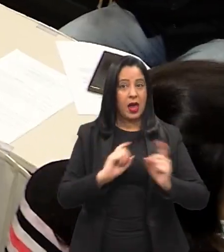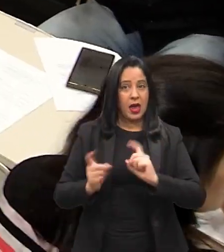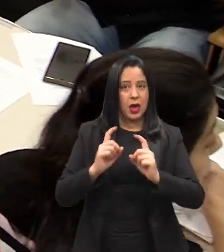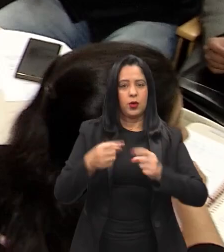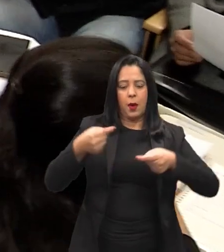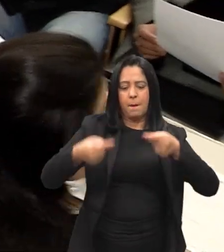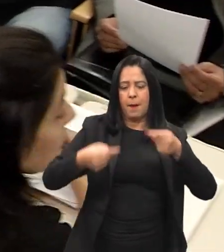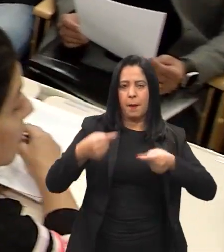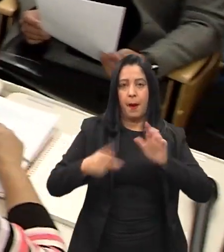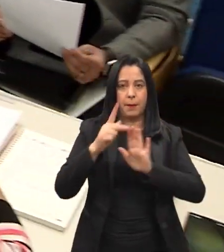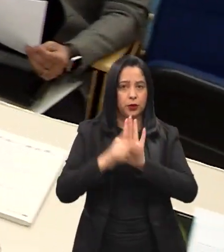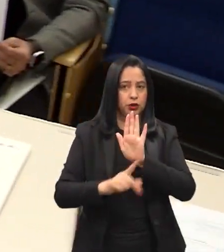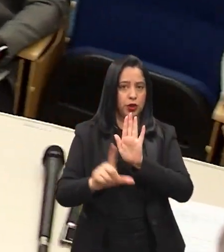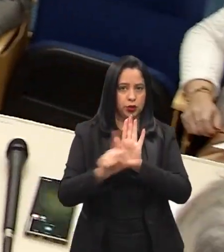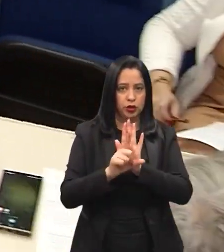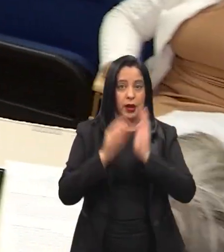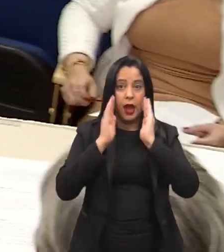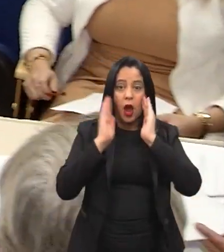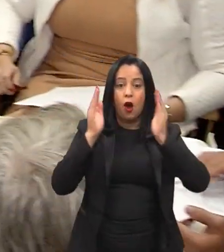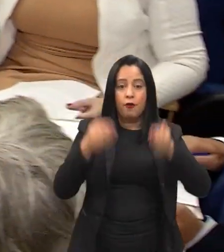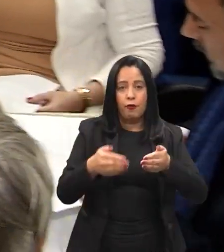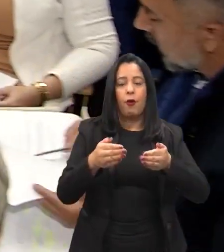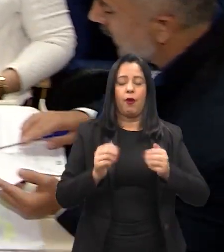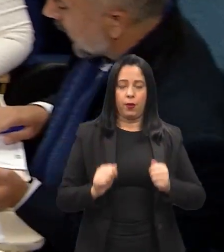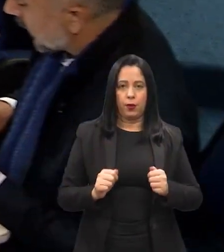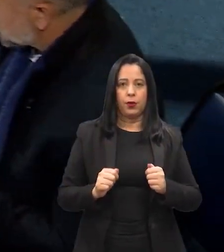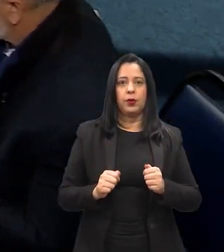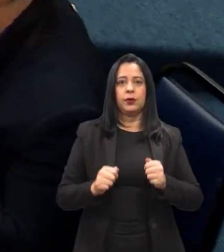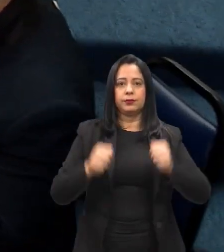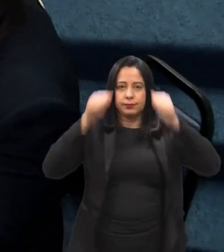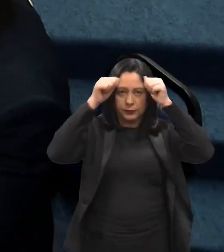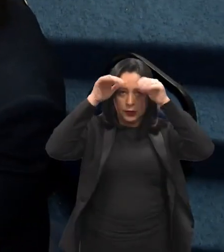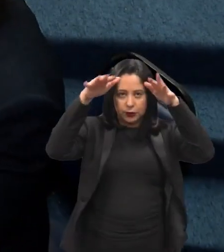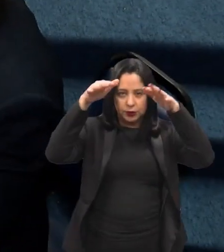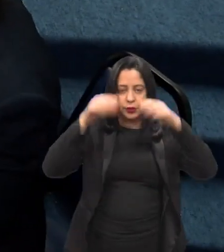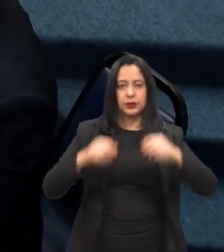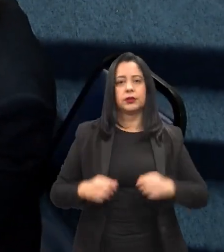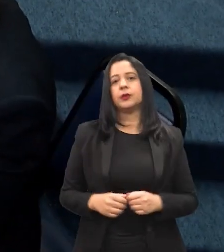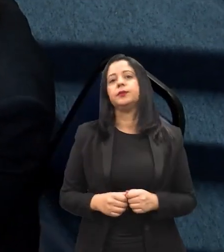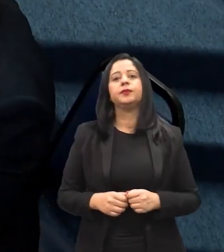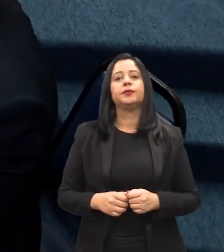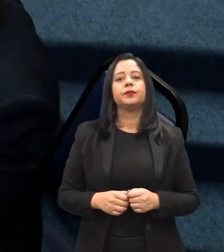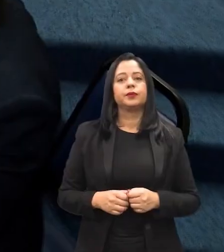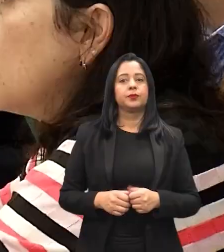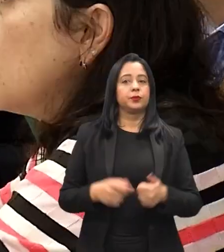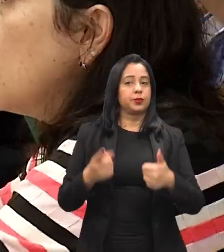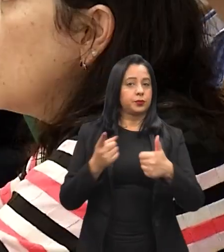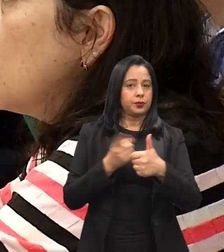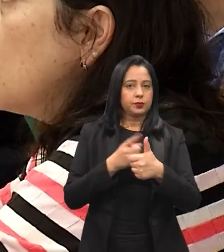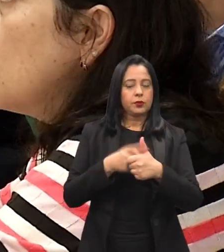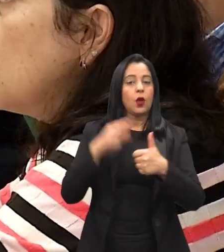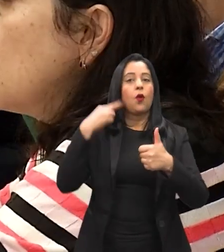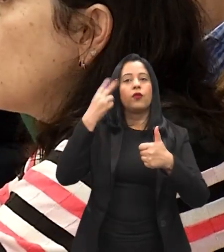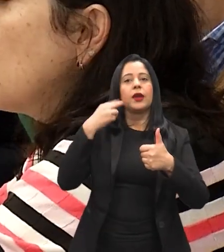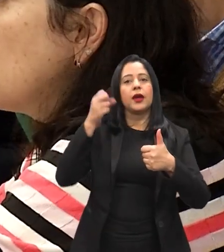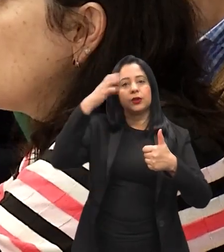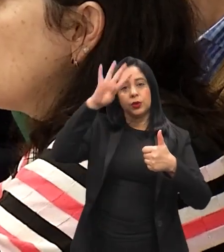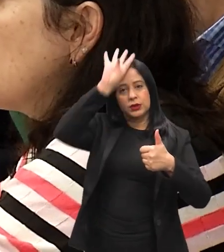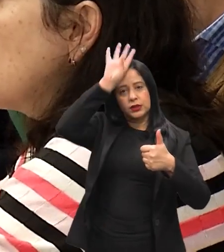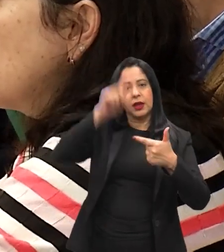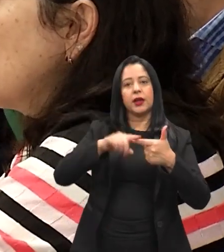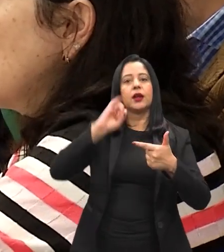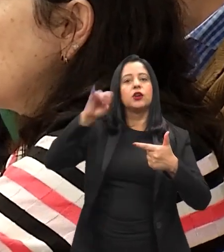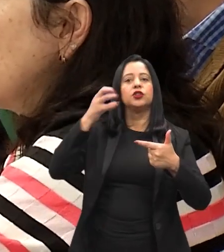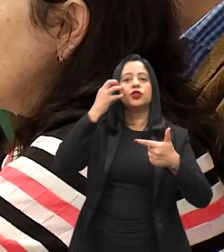se reuniram para discutir projetos de lei voltados para as pessoas com TEA, transtorno do espectro autista. Participaram do encontro